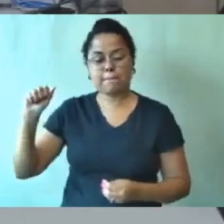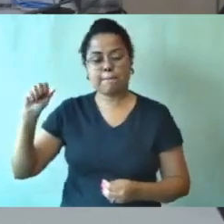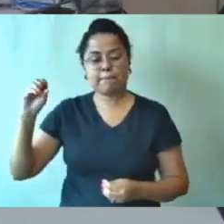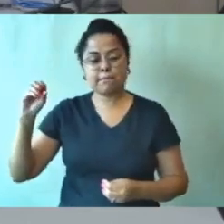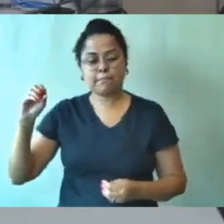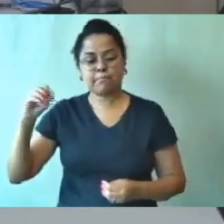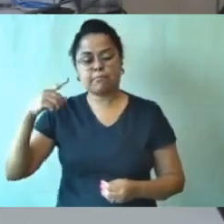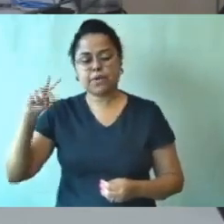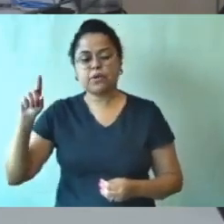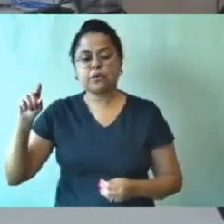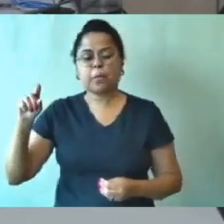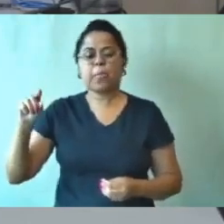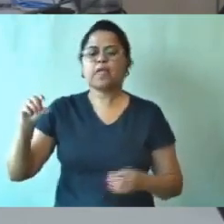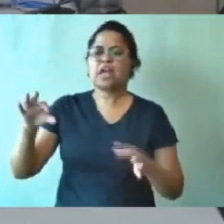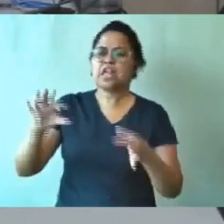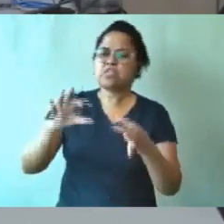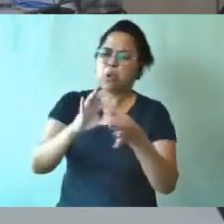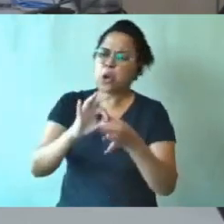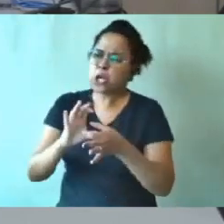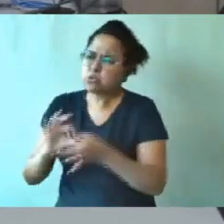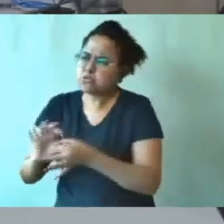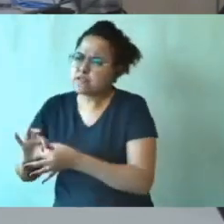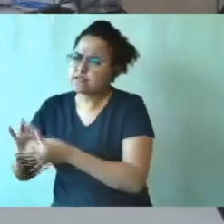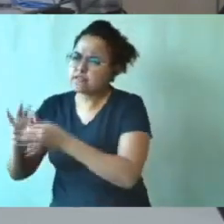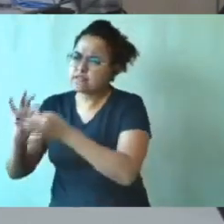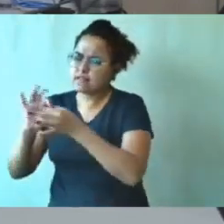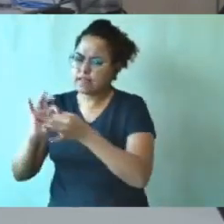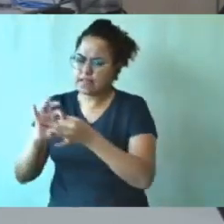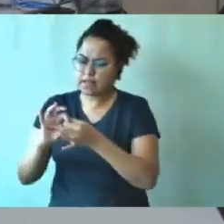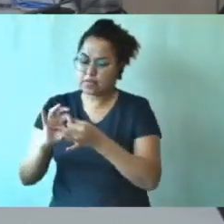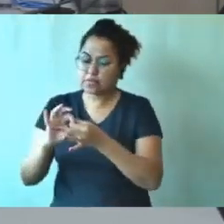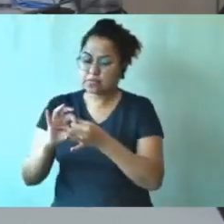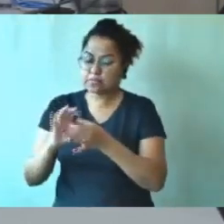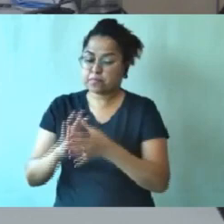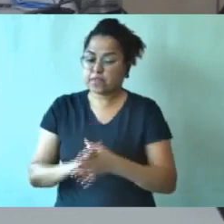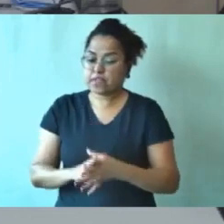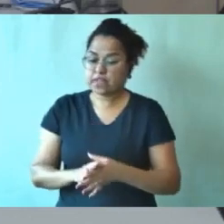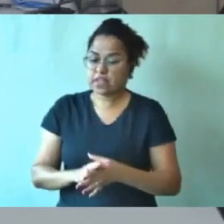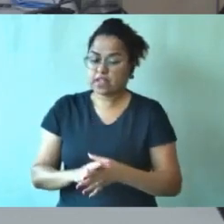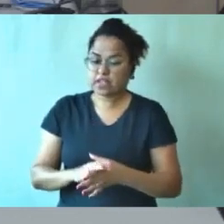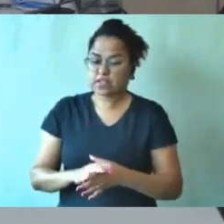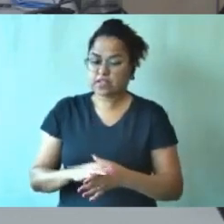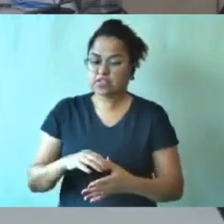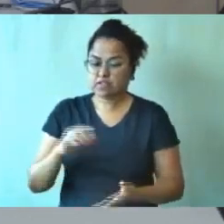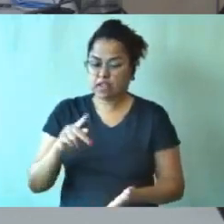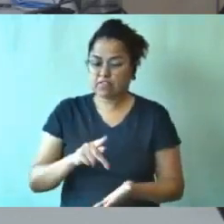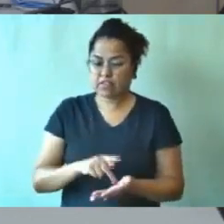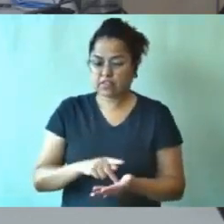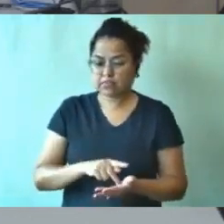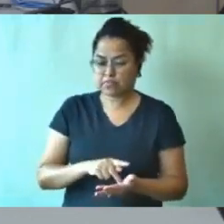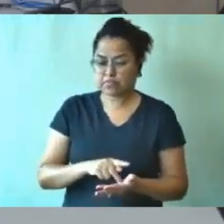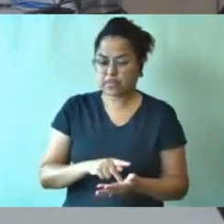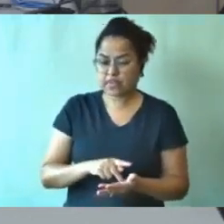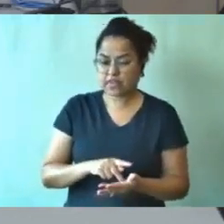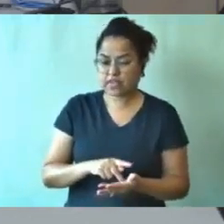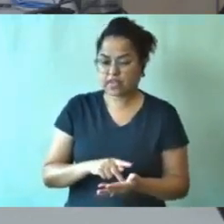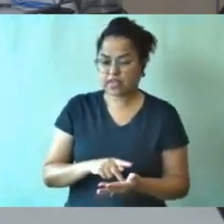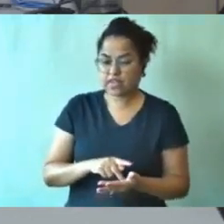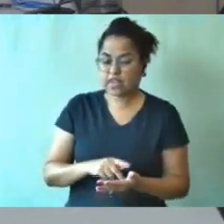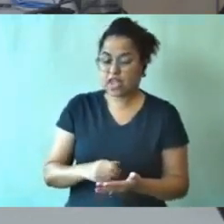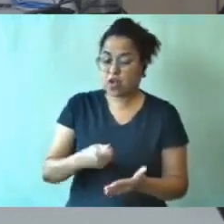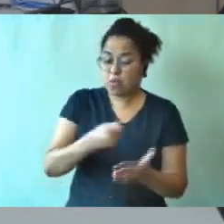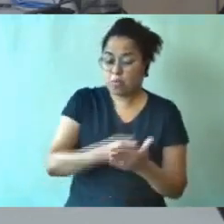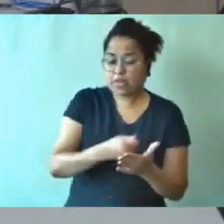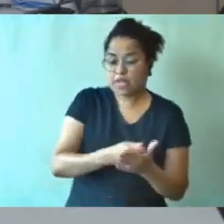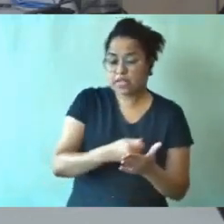aqui validando. Em tese, a concessão era ainda a obrigação da Torres a cumprir.